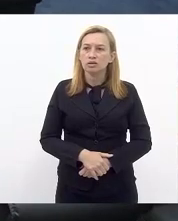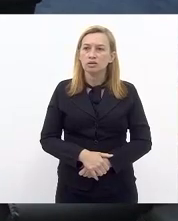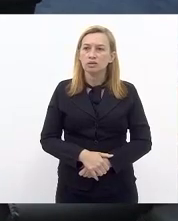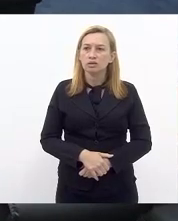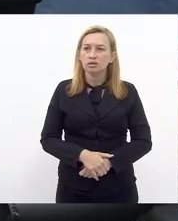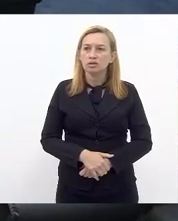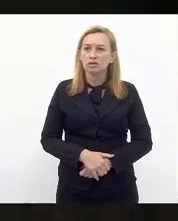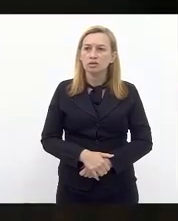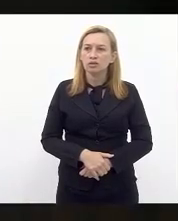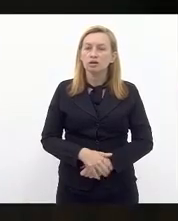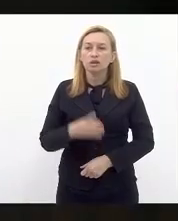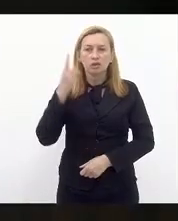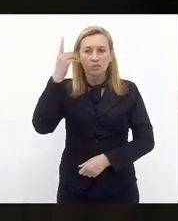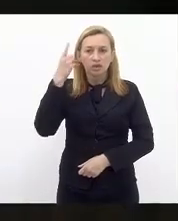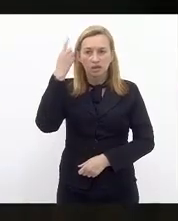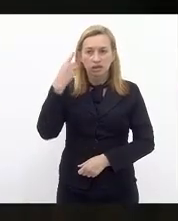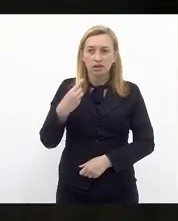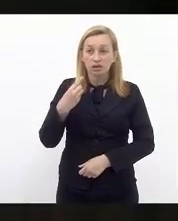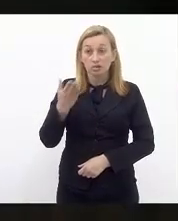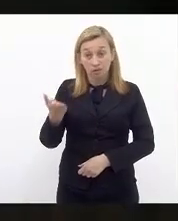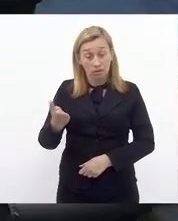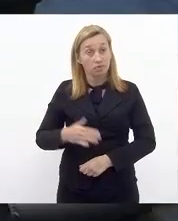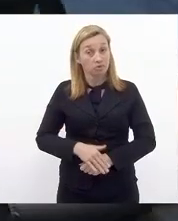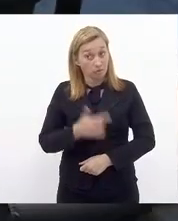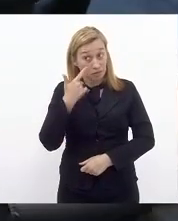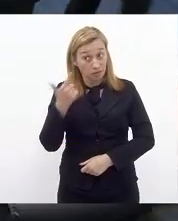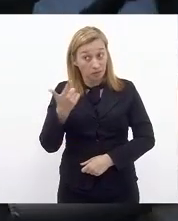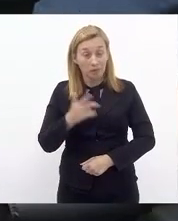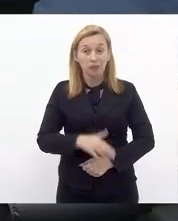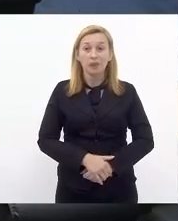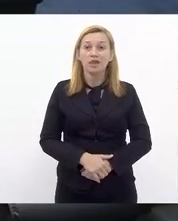o ouvido para dentro tá vendo fica registrado